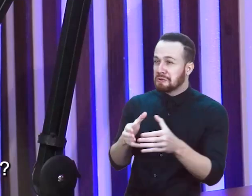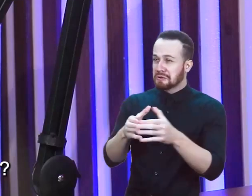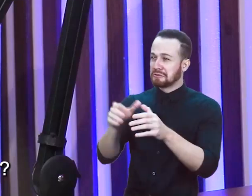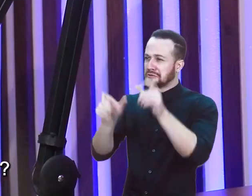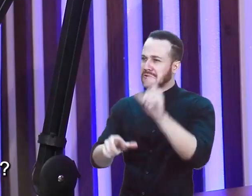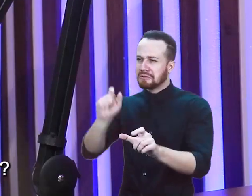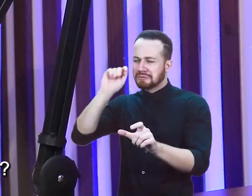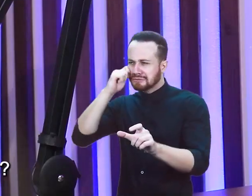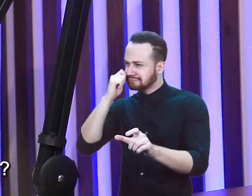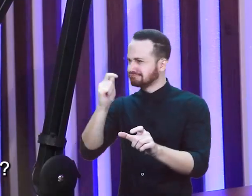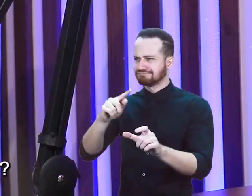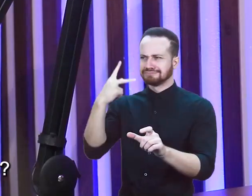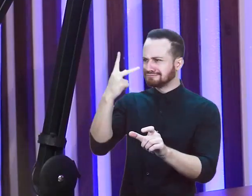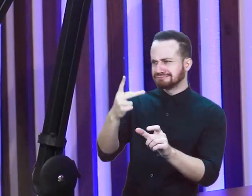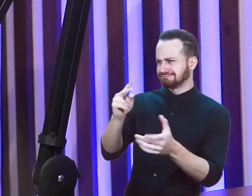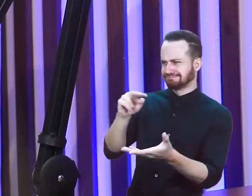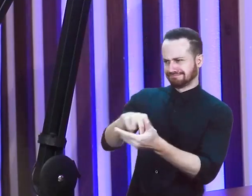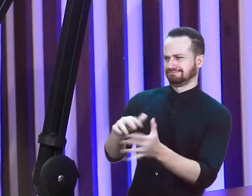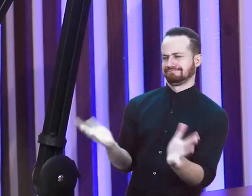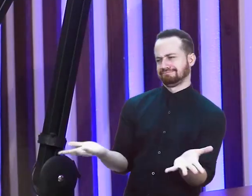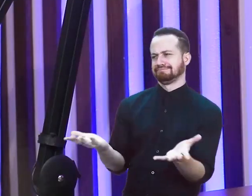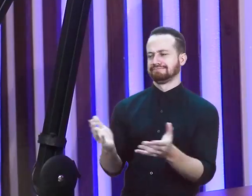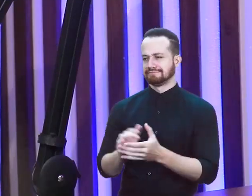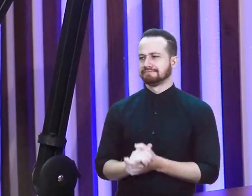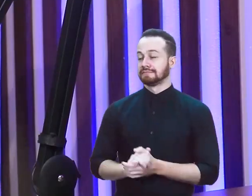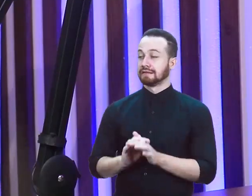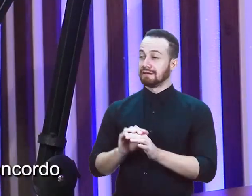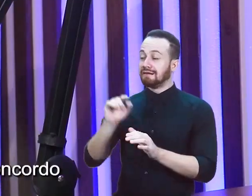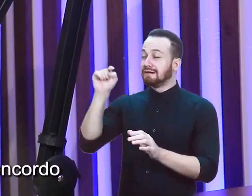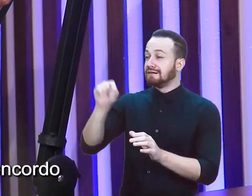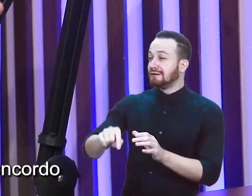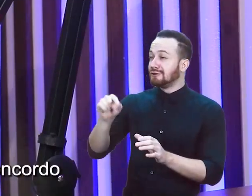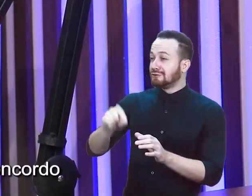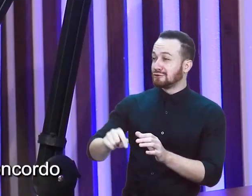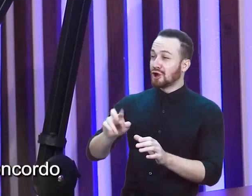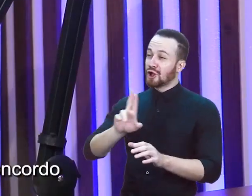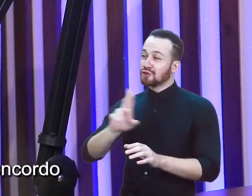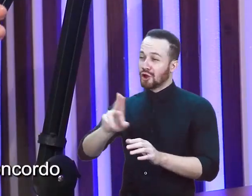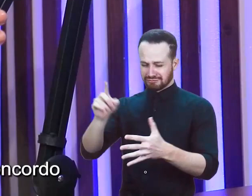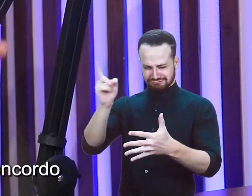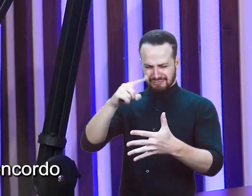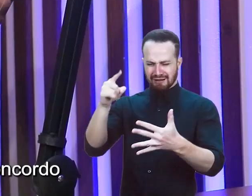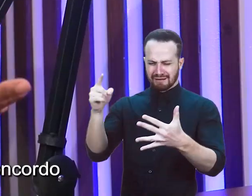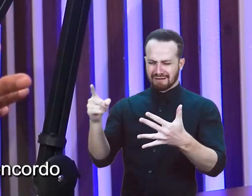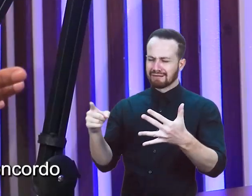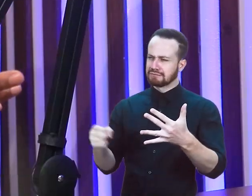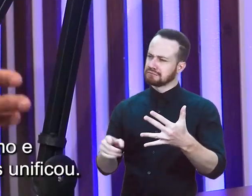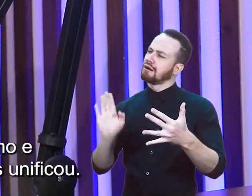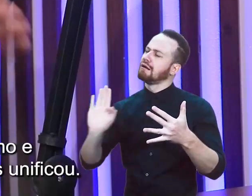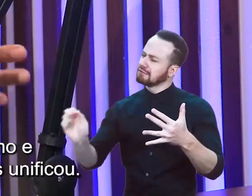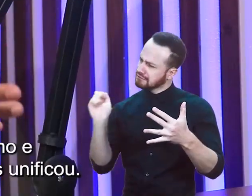não é politização. Não é? Isso, todos os nomes que você citou, concordo. Todos eles têm